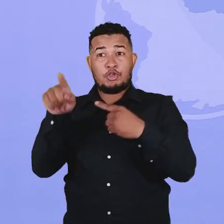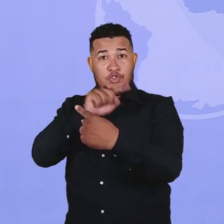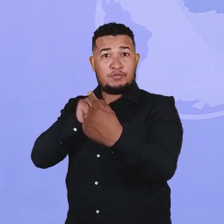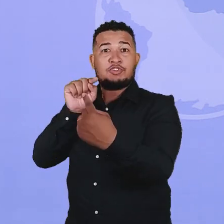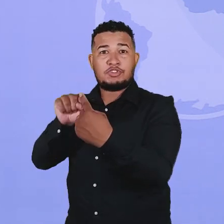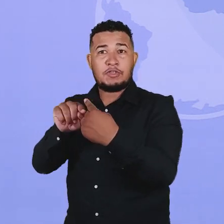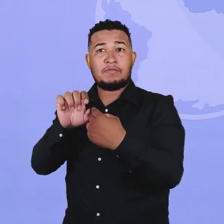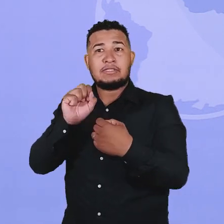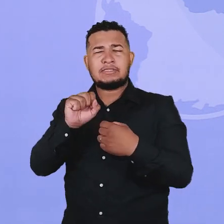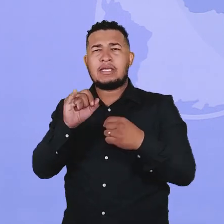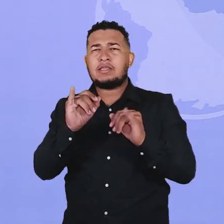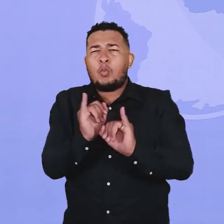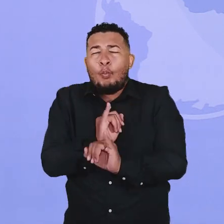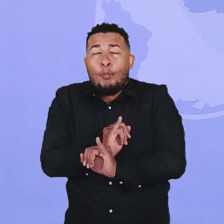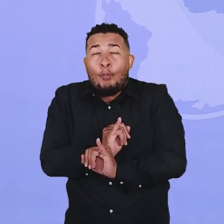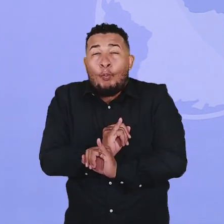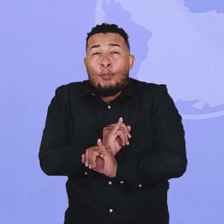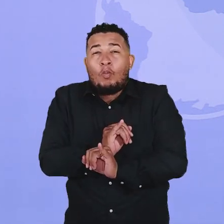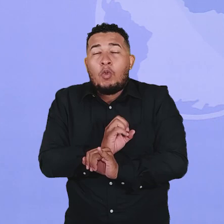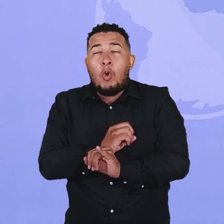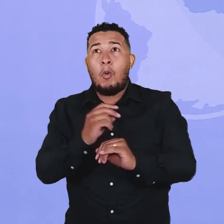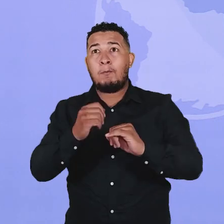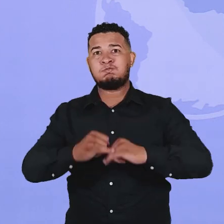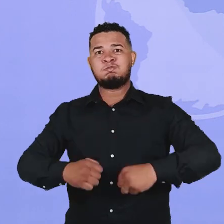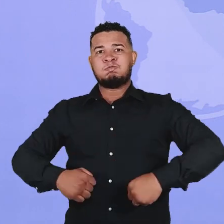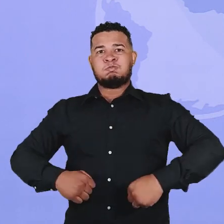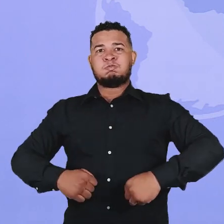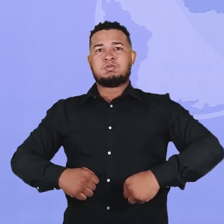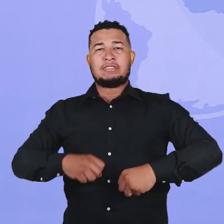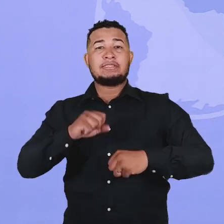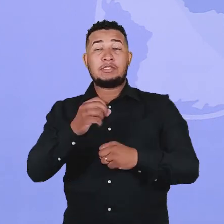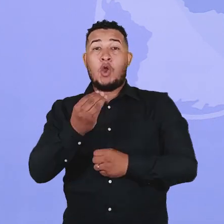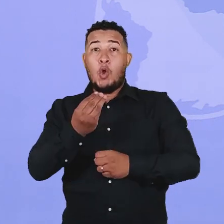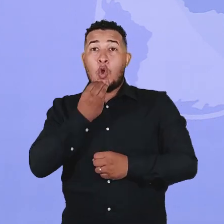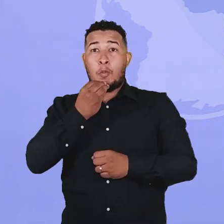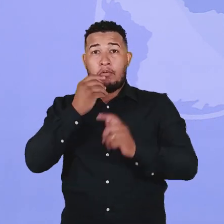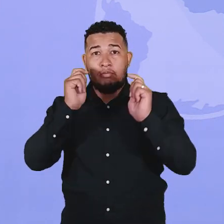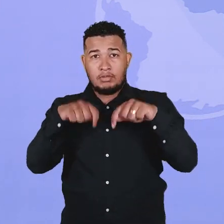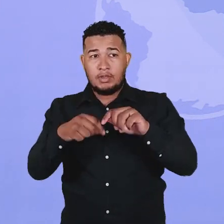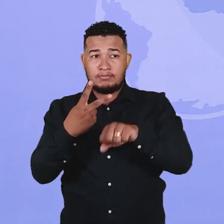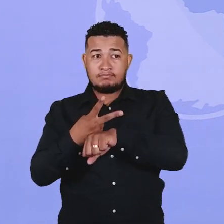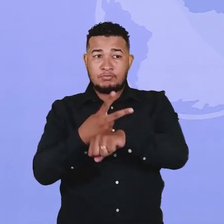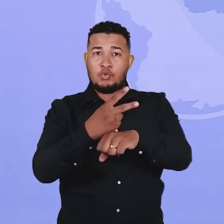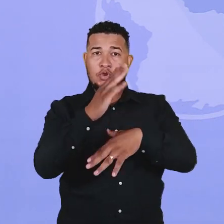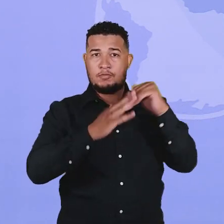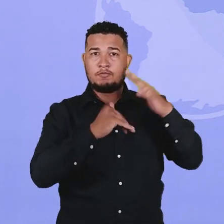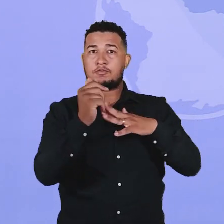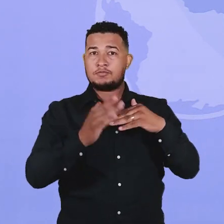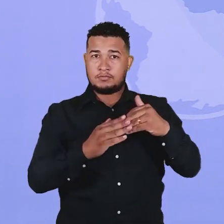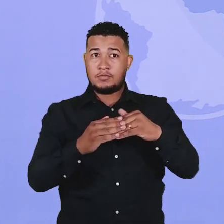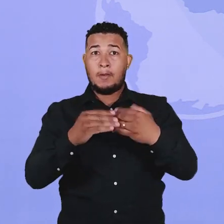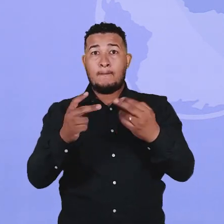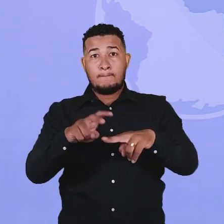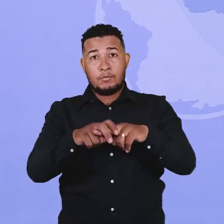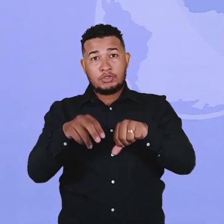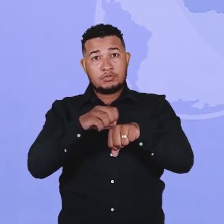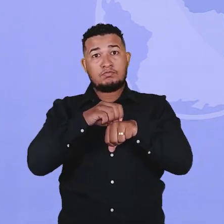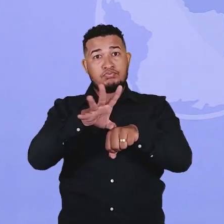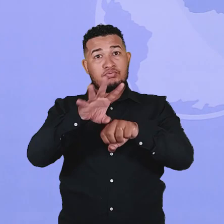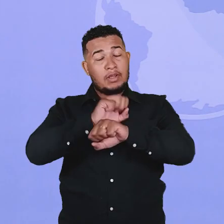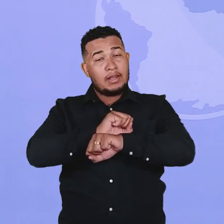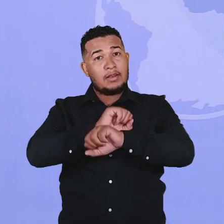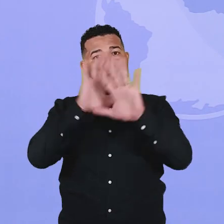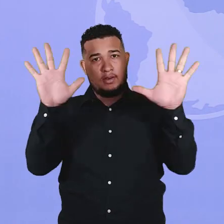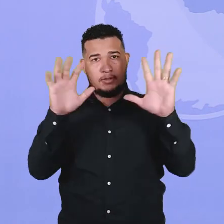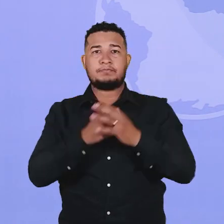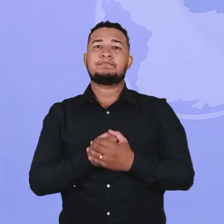objetivo que você tem. Se você está abaixo do peso, se você está acima do peso, se você tiver oportunidade, procure um nutricionista. Então, deixar isso daí bem